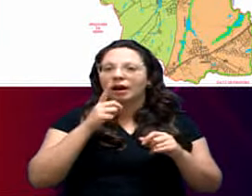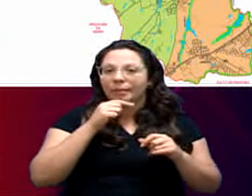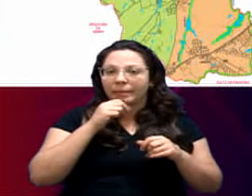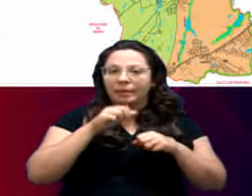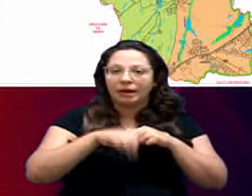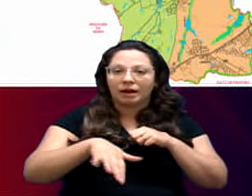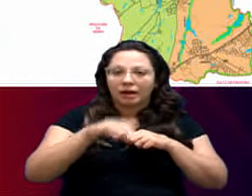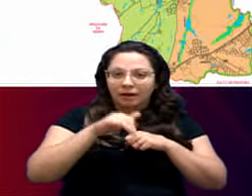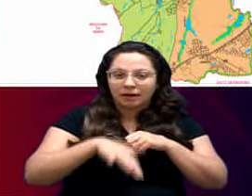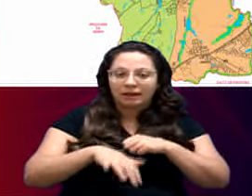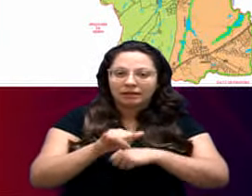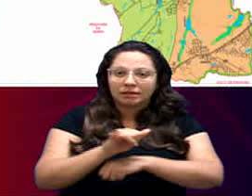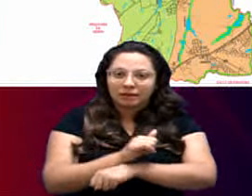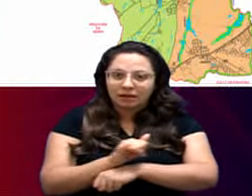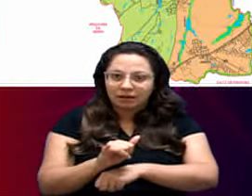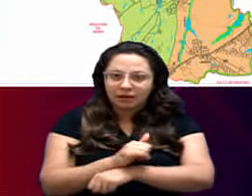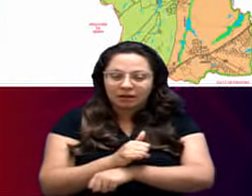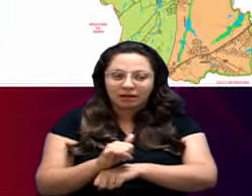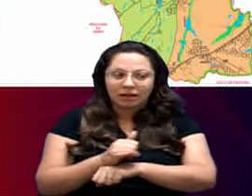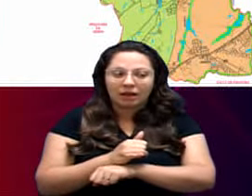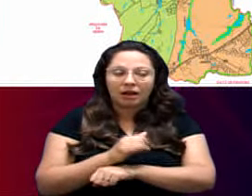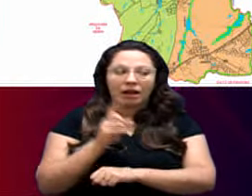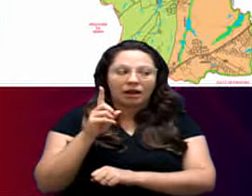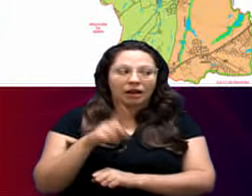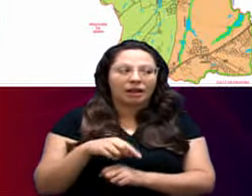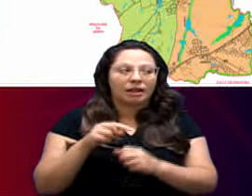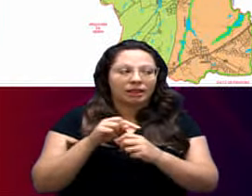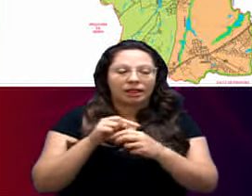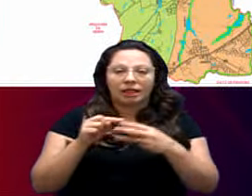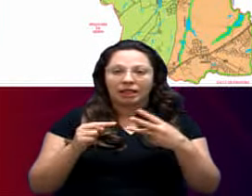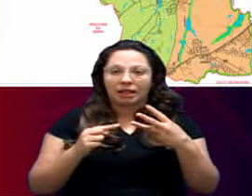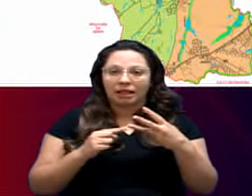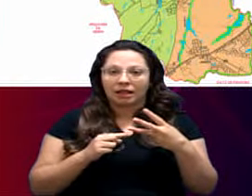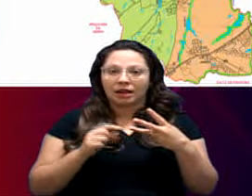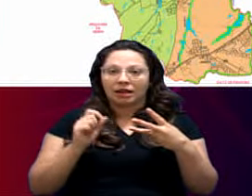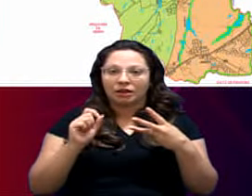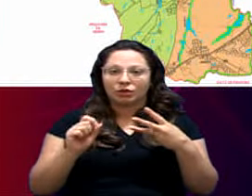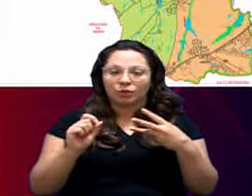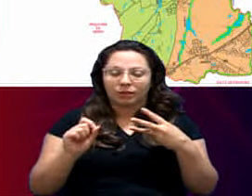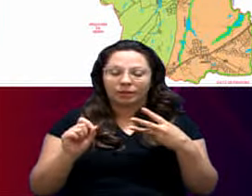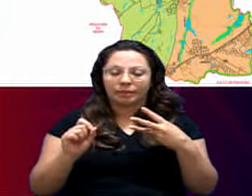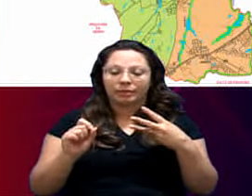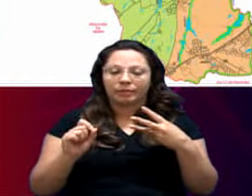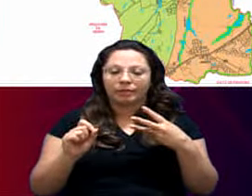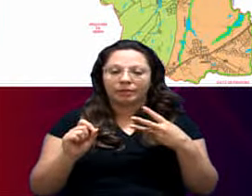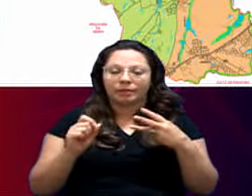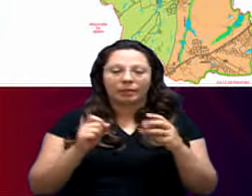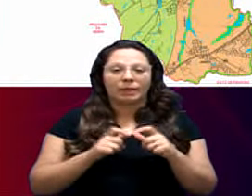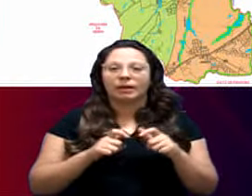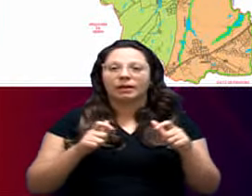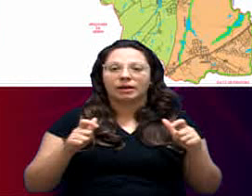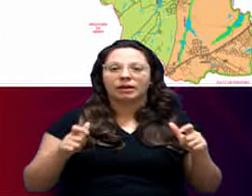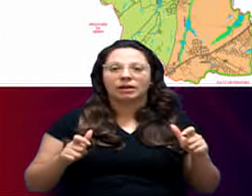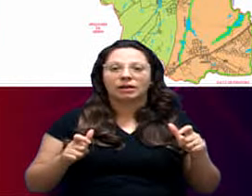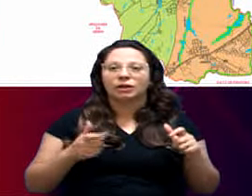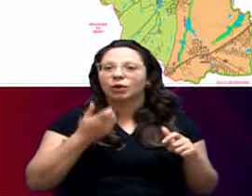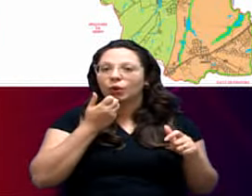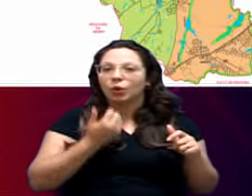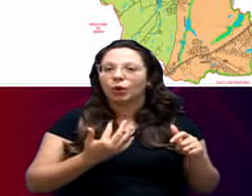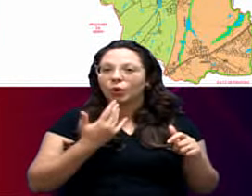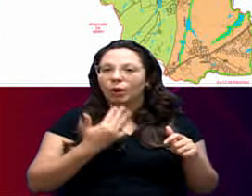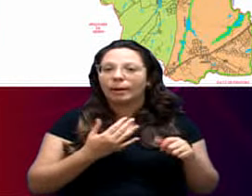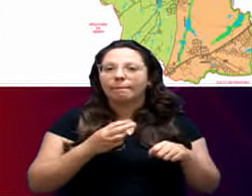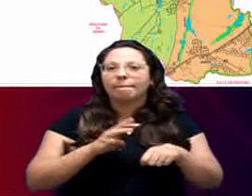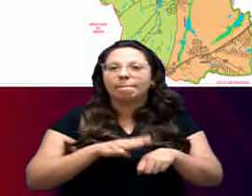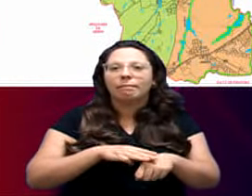é essa axura são três eh grandes achuras e em um tom eh